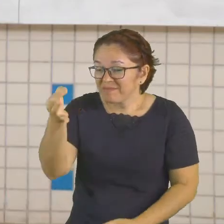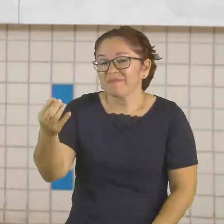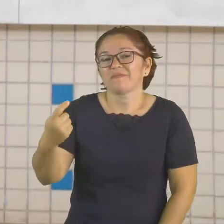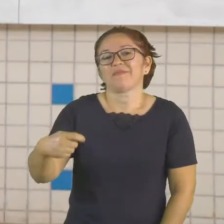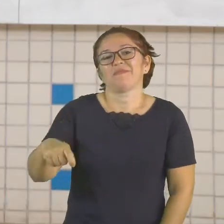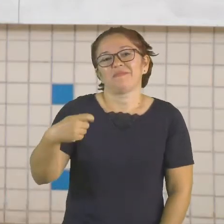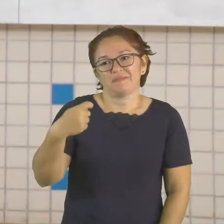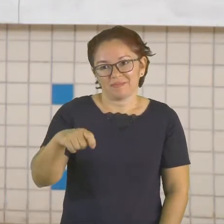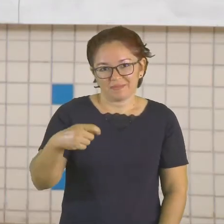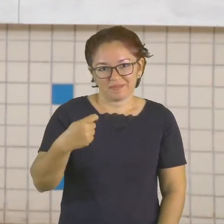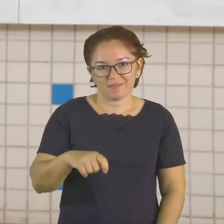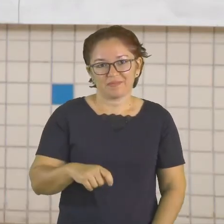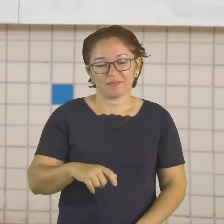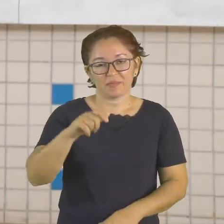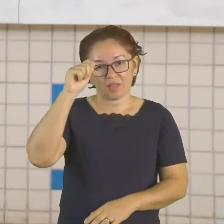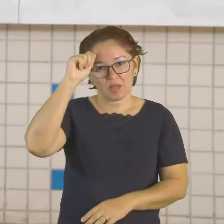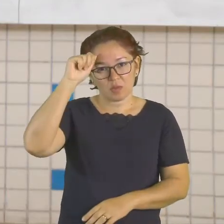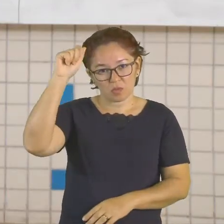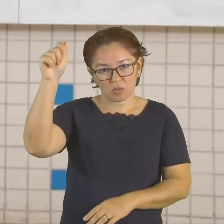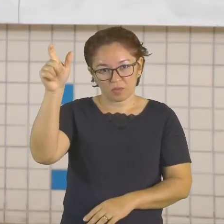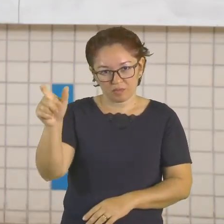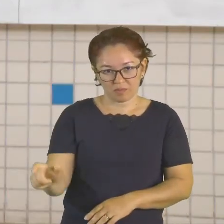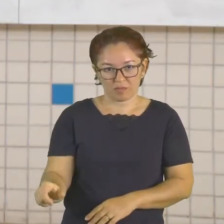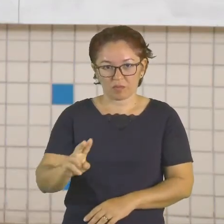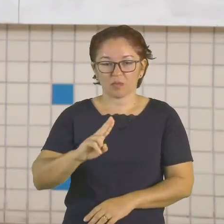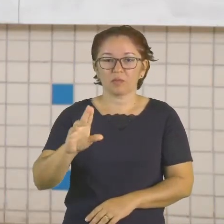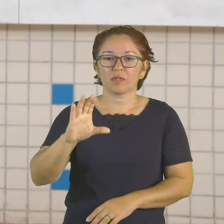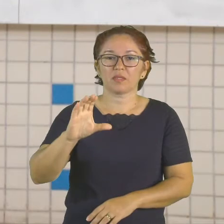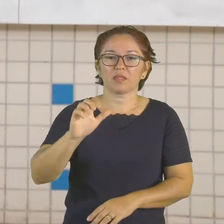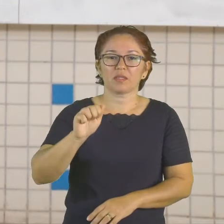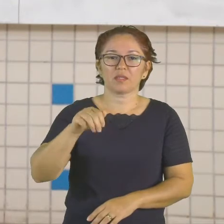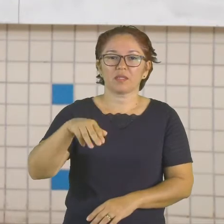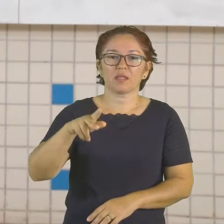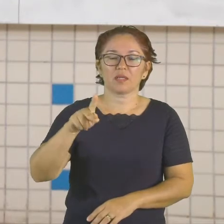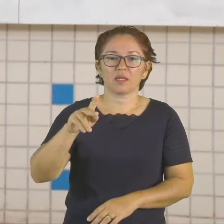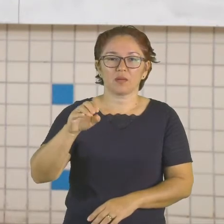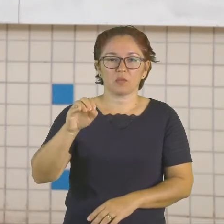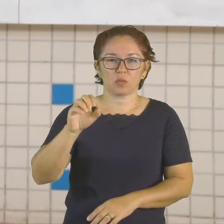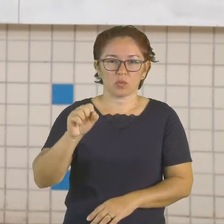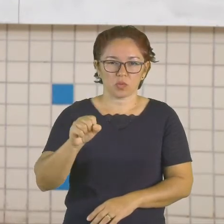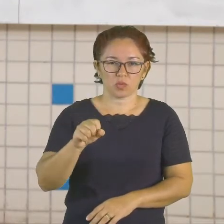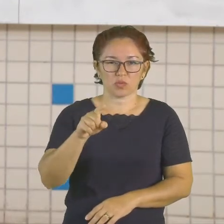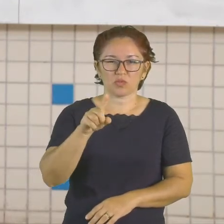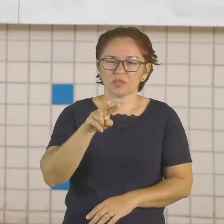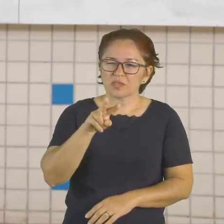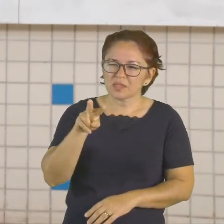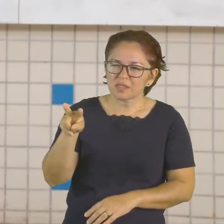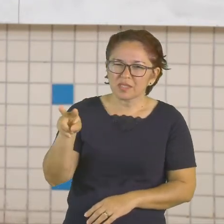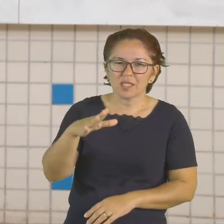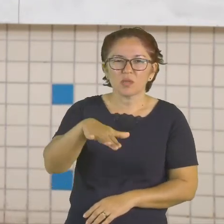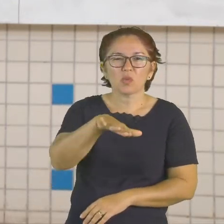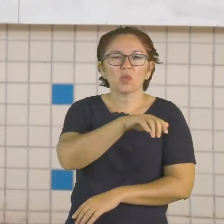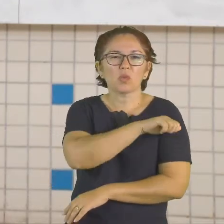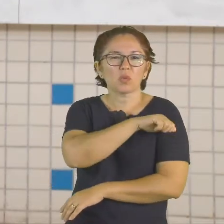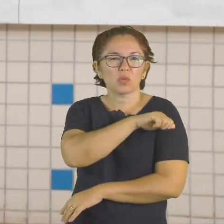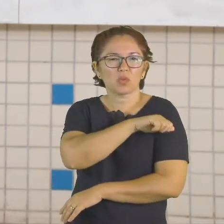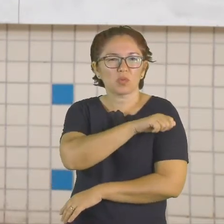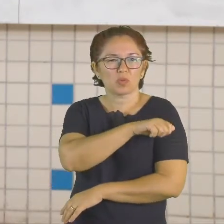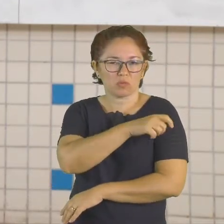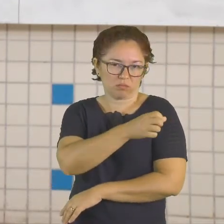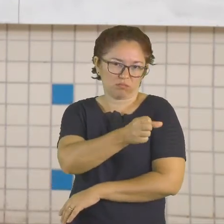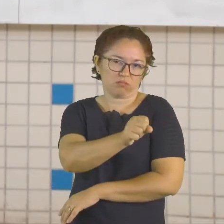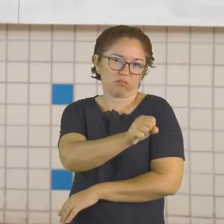de Campos esse poema. O que vocês entenderam, oitavo ano? Tem a